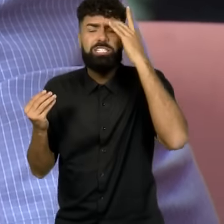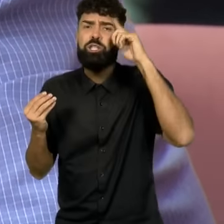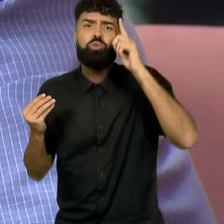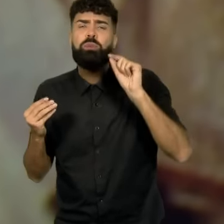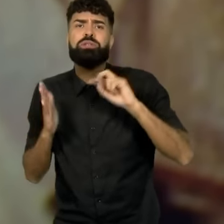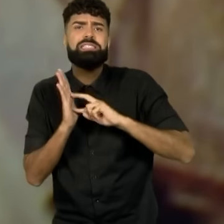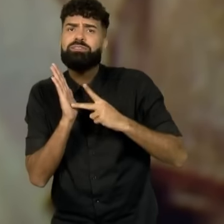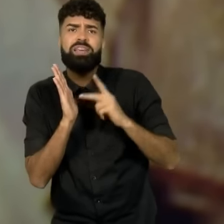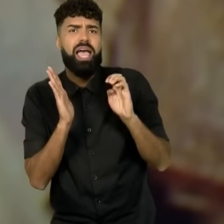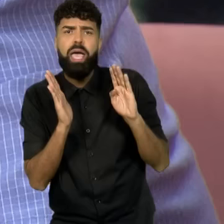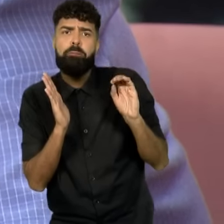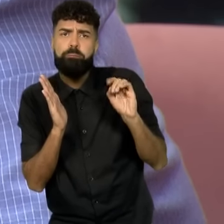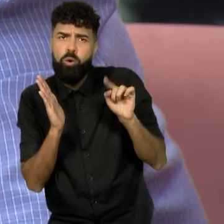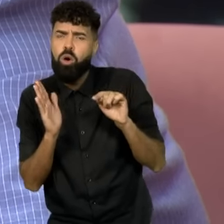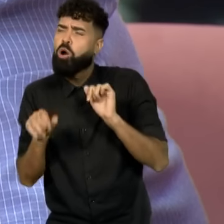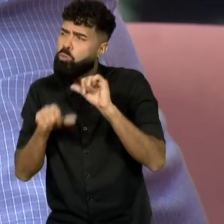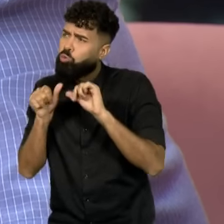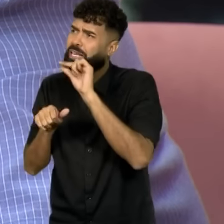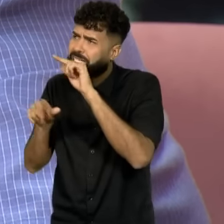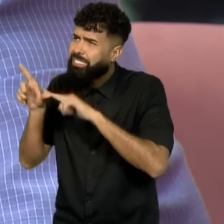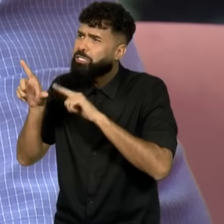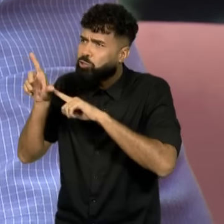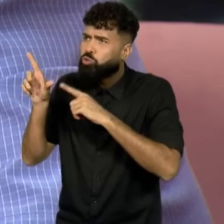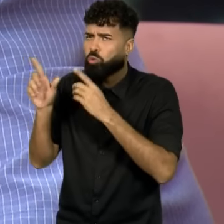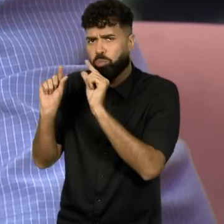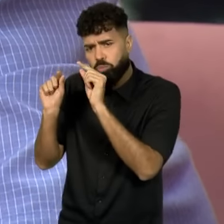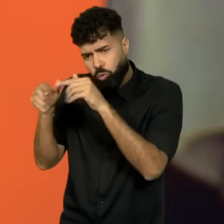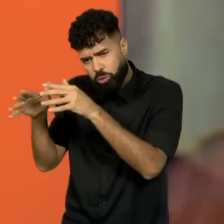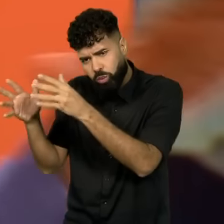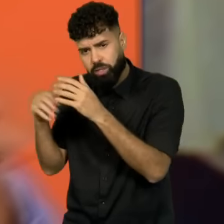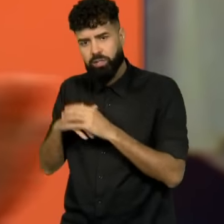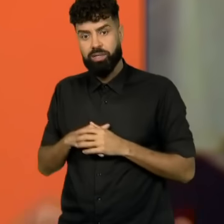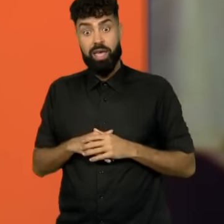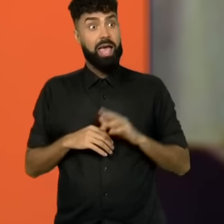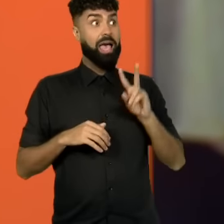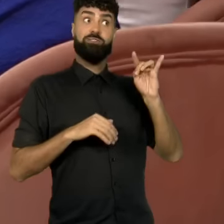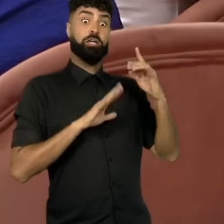ebó. Dá uma mudada nisso aí. Aí vai ter discussão.